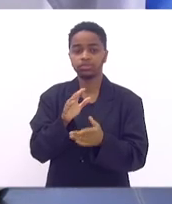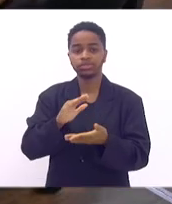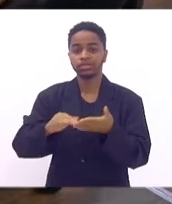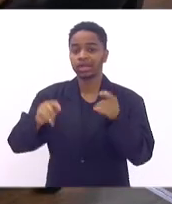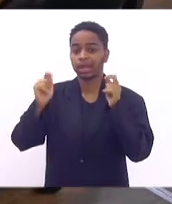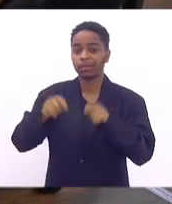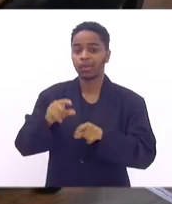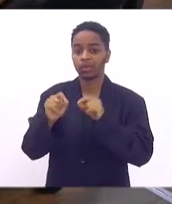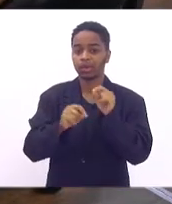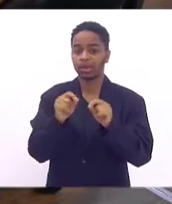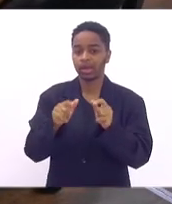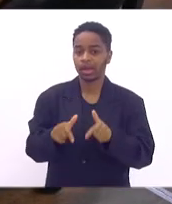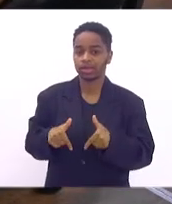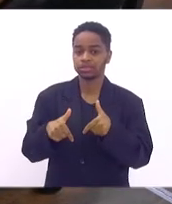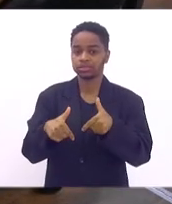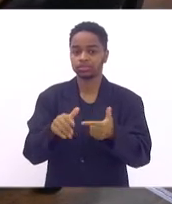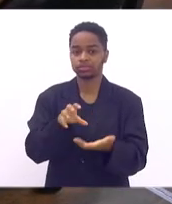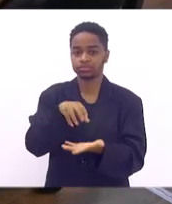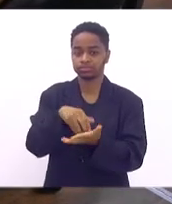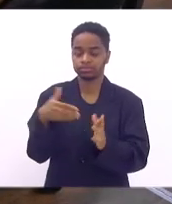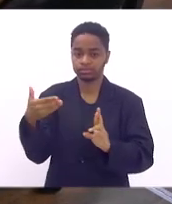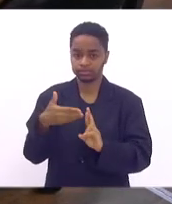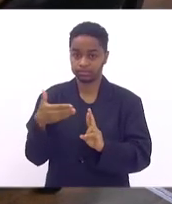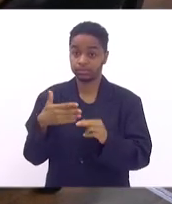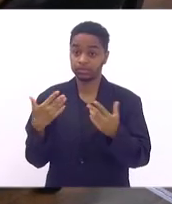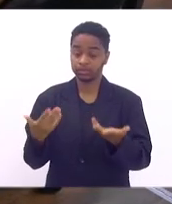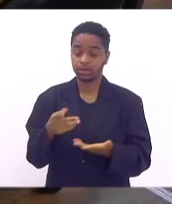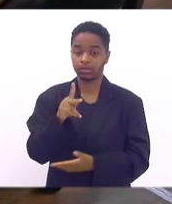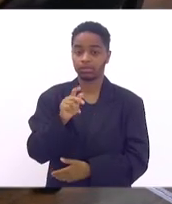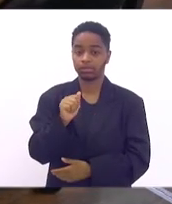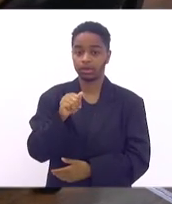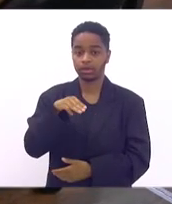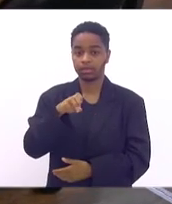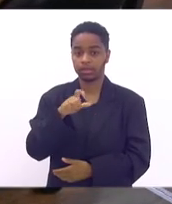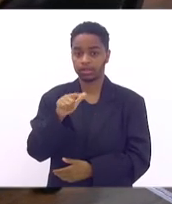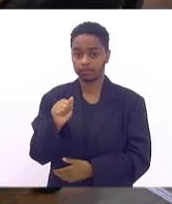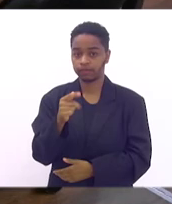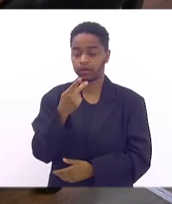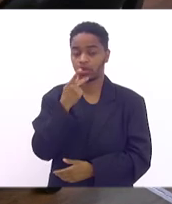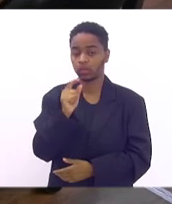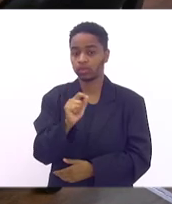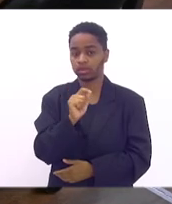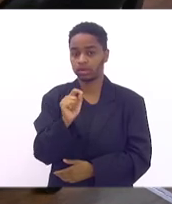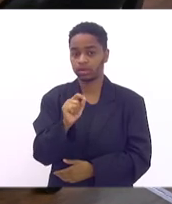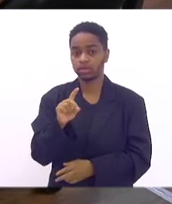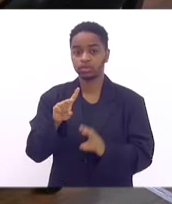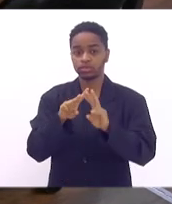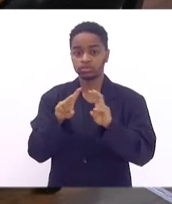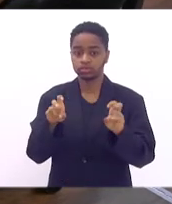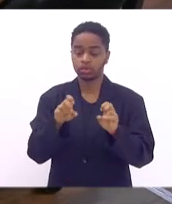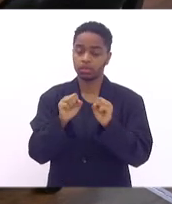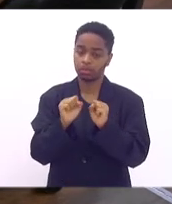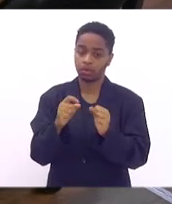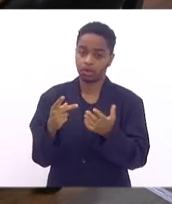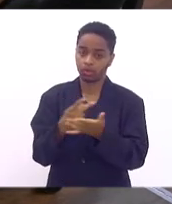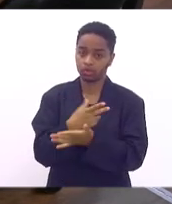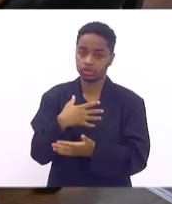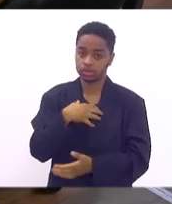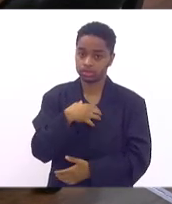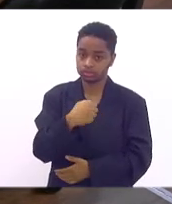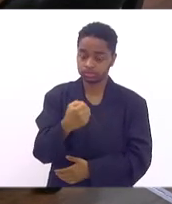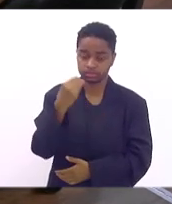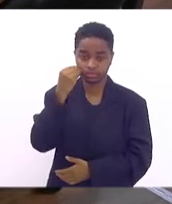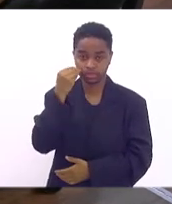dos centros de referência. Então, a doutora Pâmela falou aqui a possibilidade de uma tentativa de suicídio,